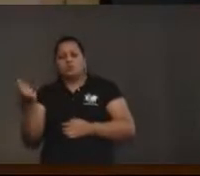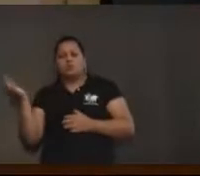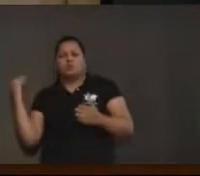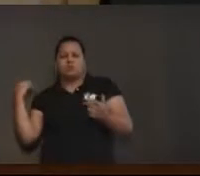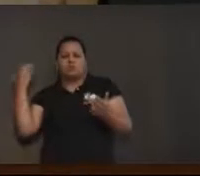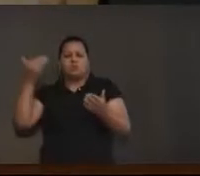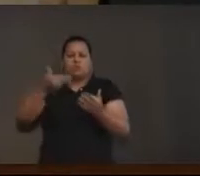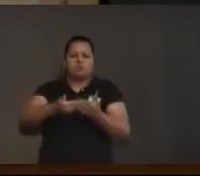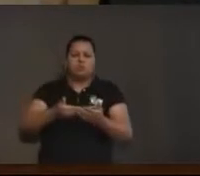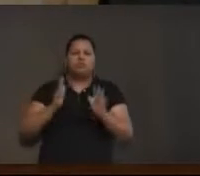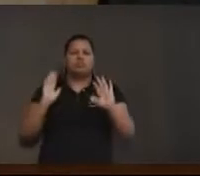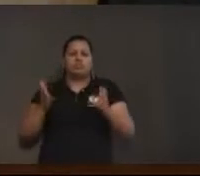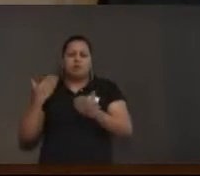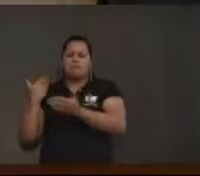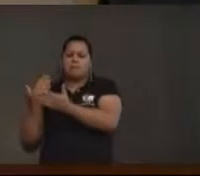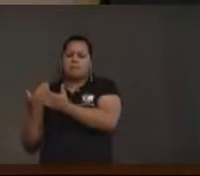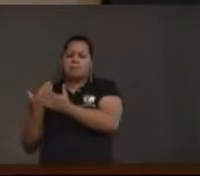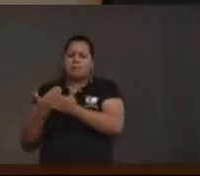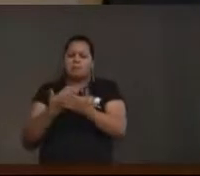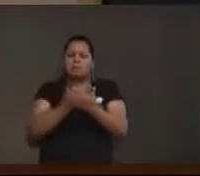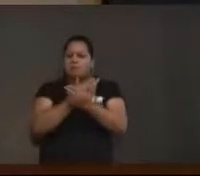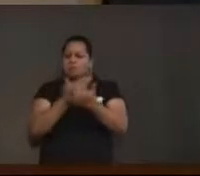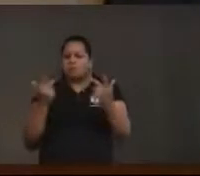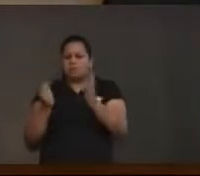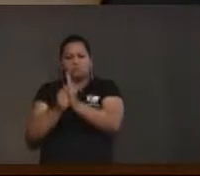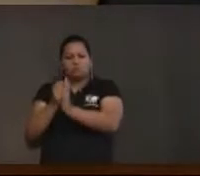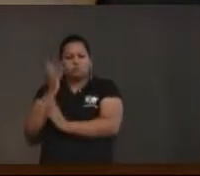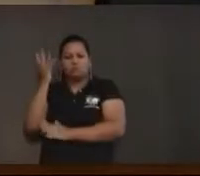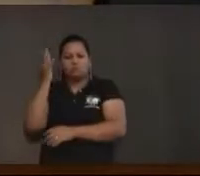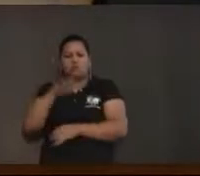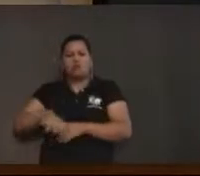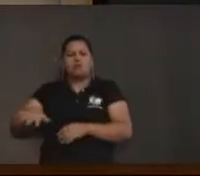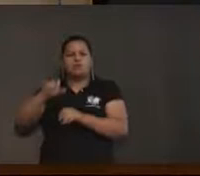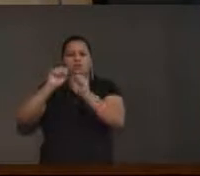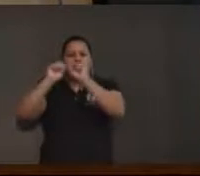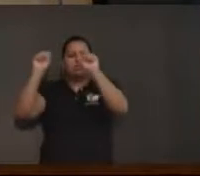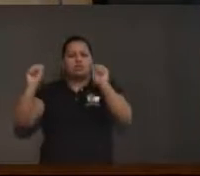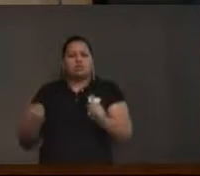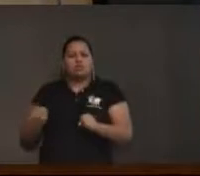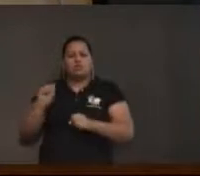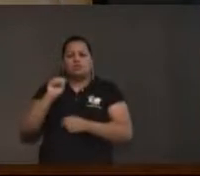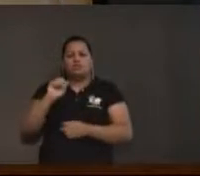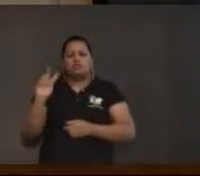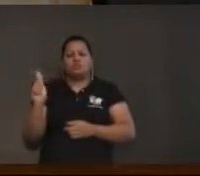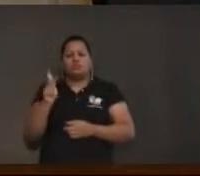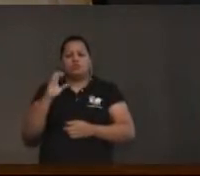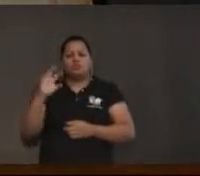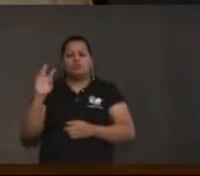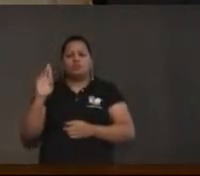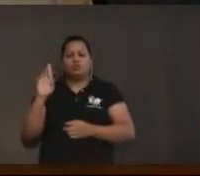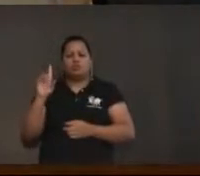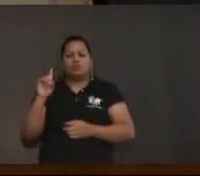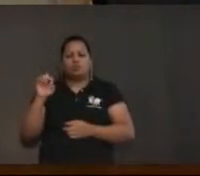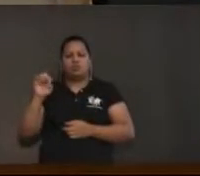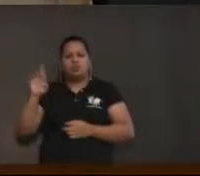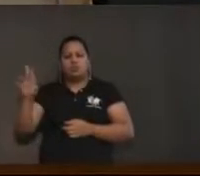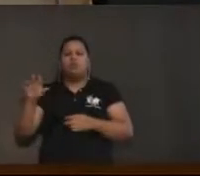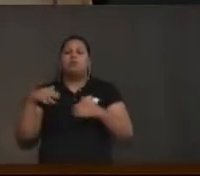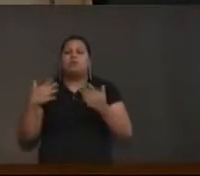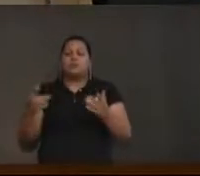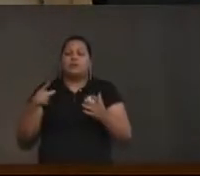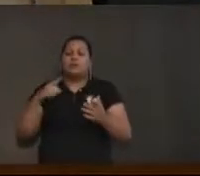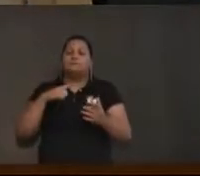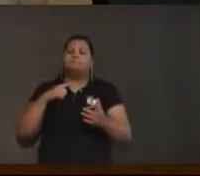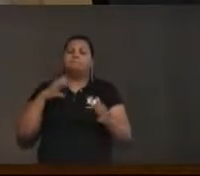lá para cá tem muito estudo nesse tipo de de sistema de cheiroso em que é fracamente acoplado que a gente chama quero passar adiante